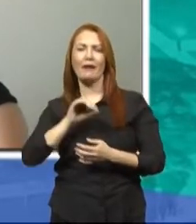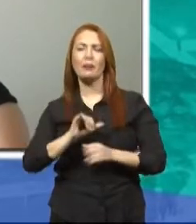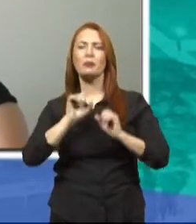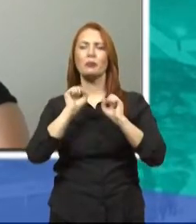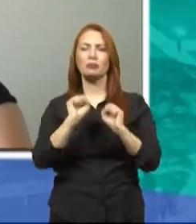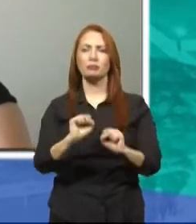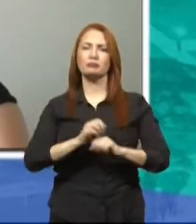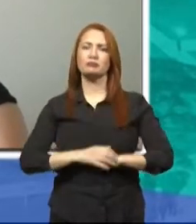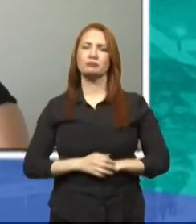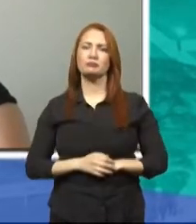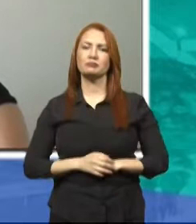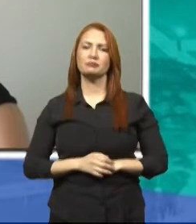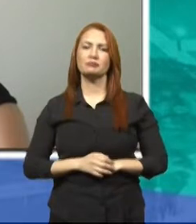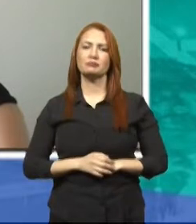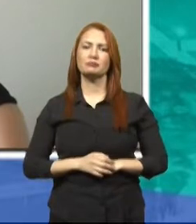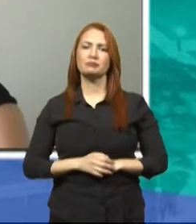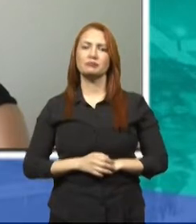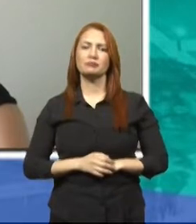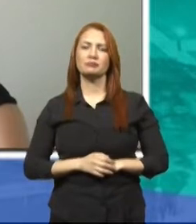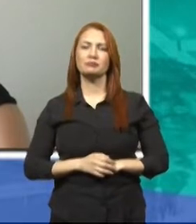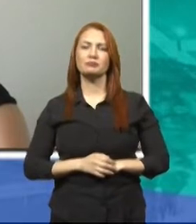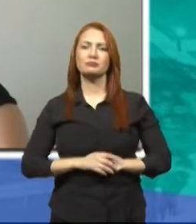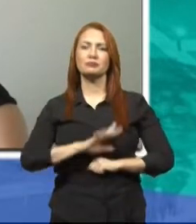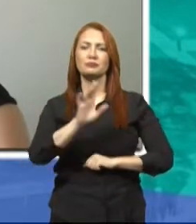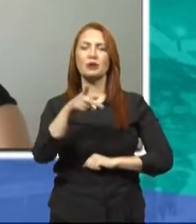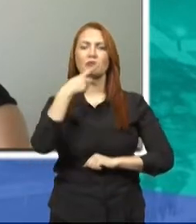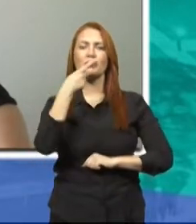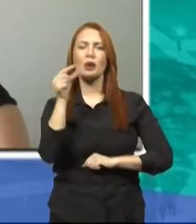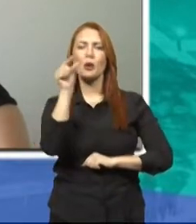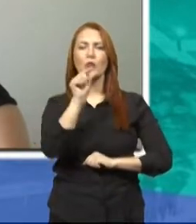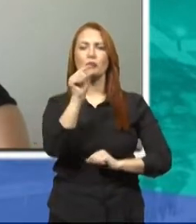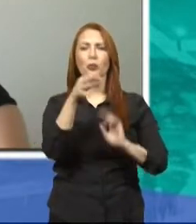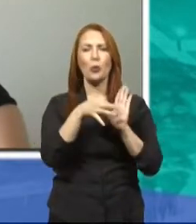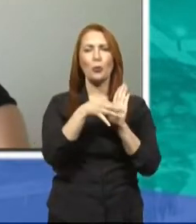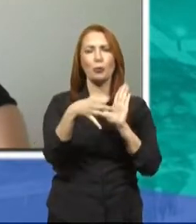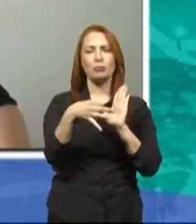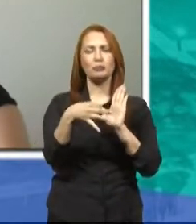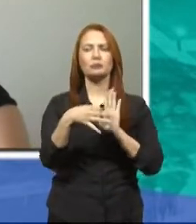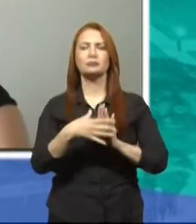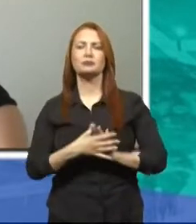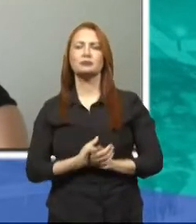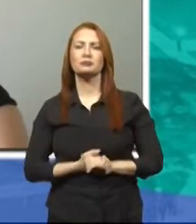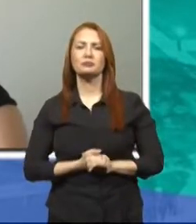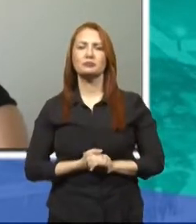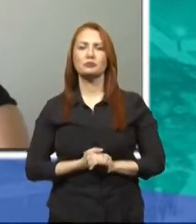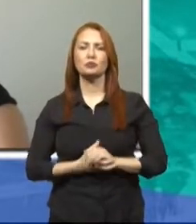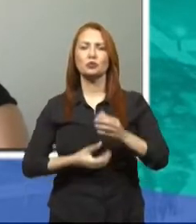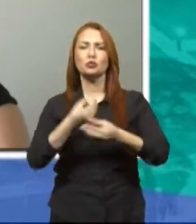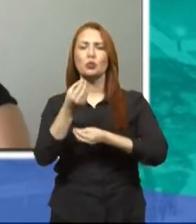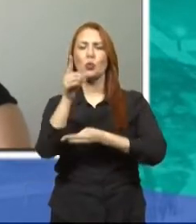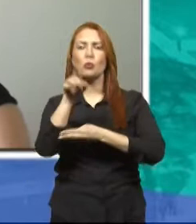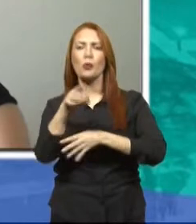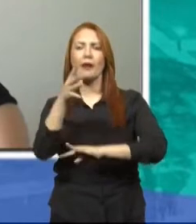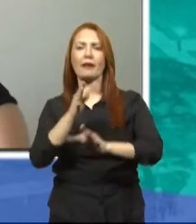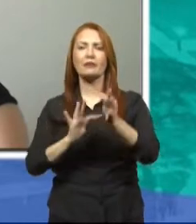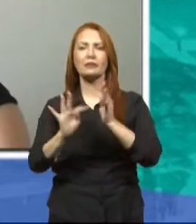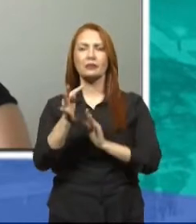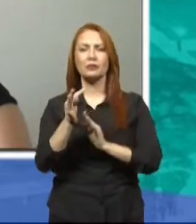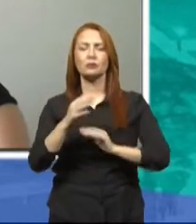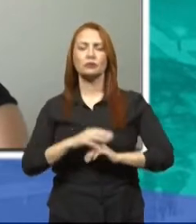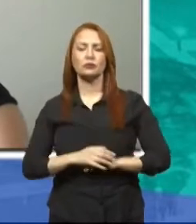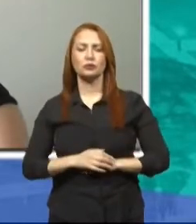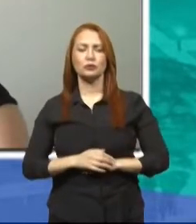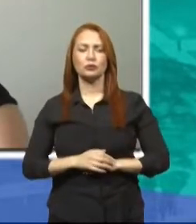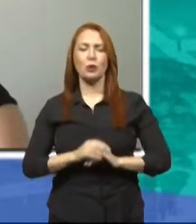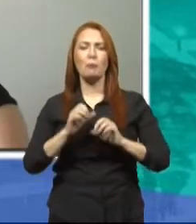então dar aqui a sua opinião sobre como é que essa tecnologia vai poder